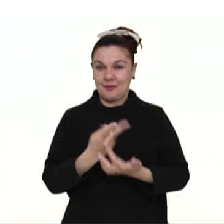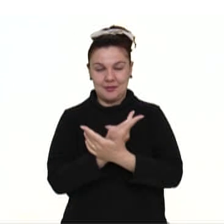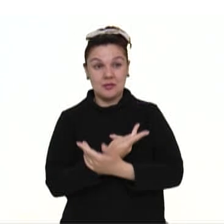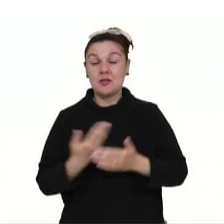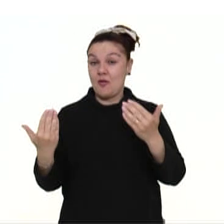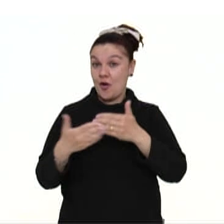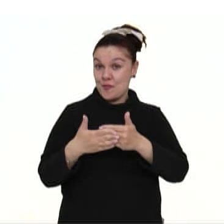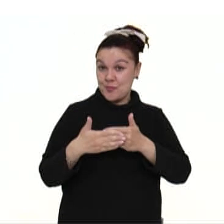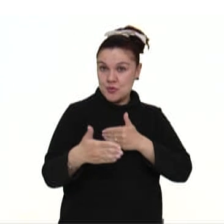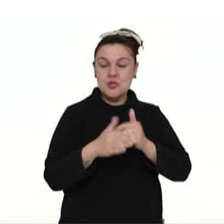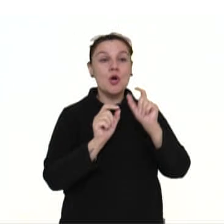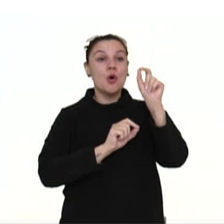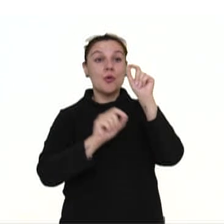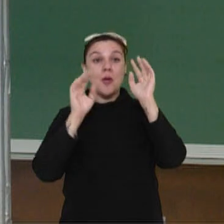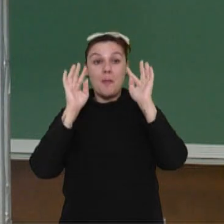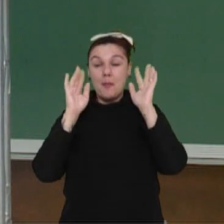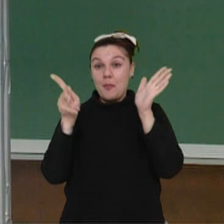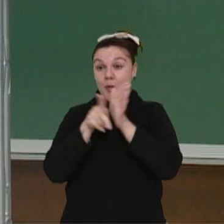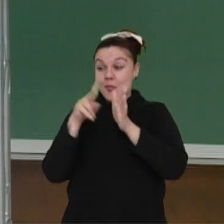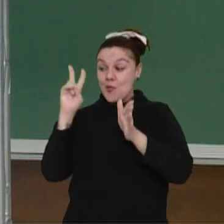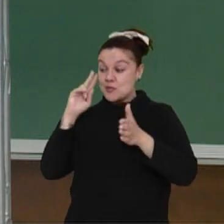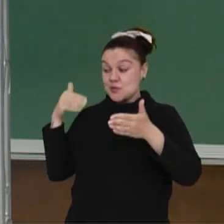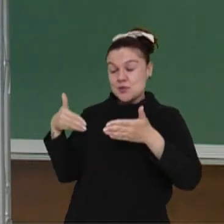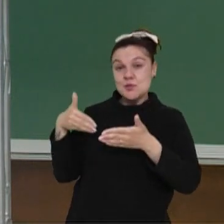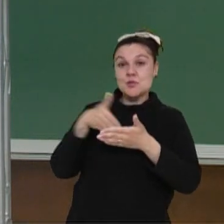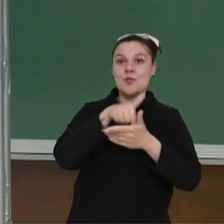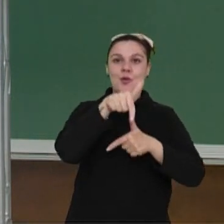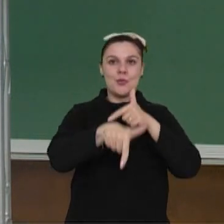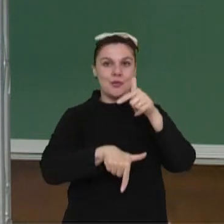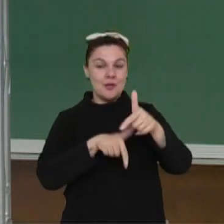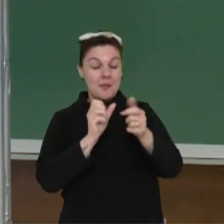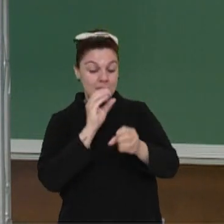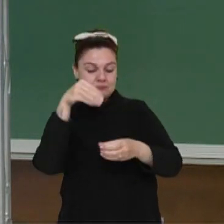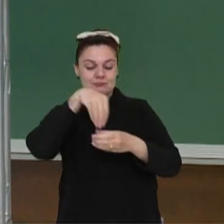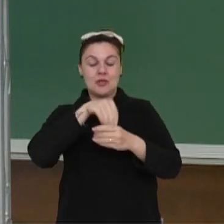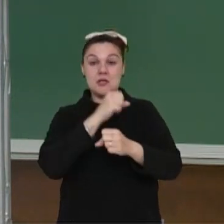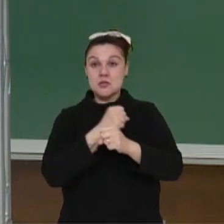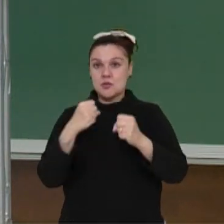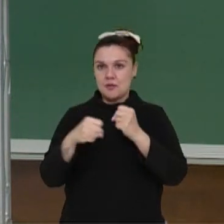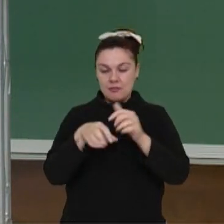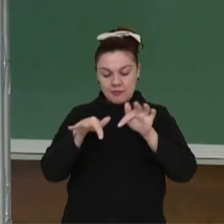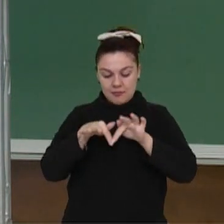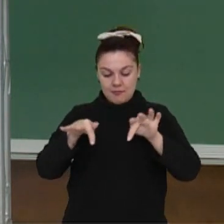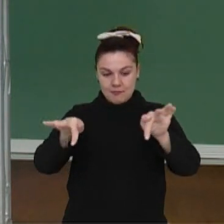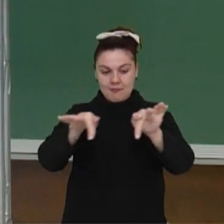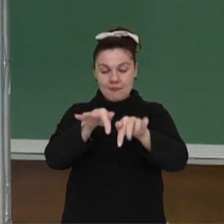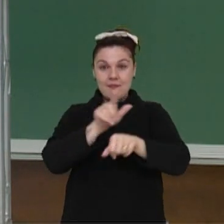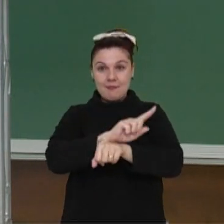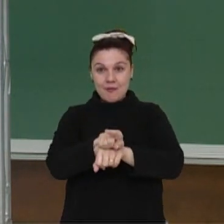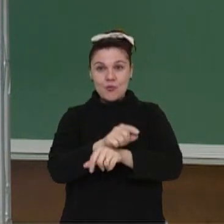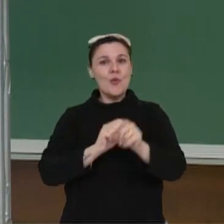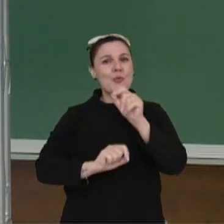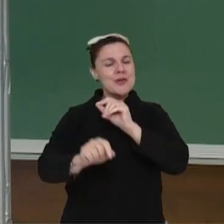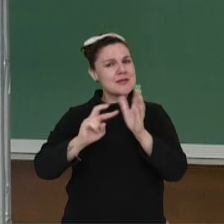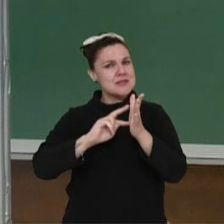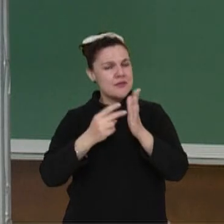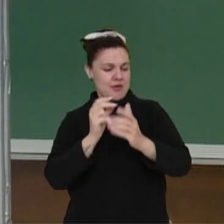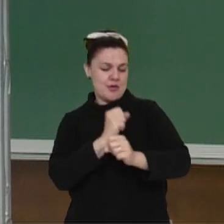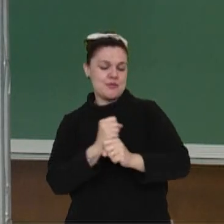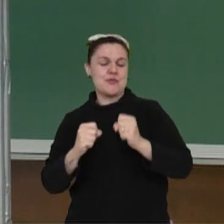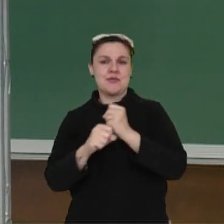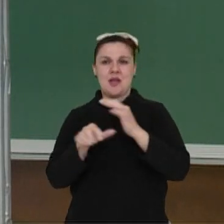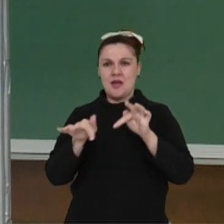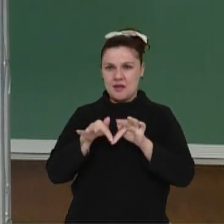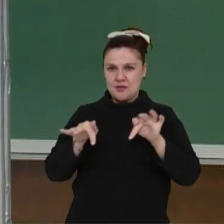aí, agora vamos pensar numa perspectiva histórica, tal. Trabalho na sociedade feudal. Nas sociedades feudais, como no